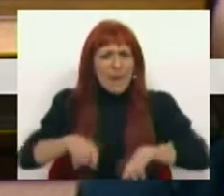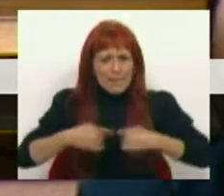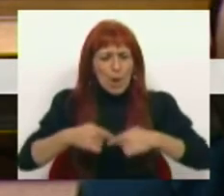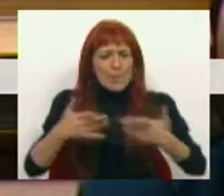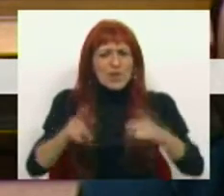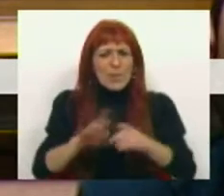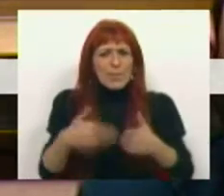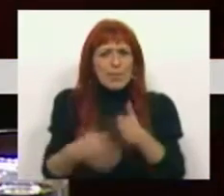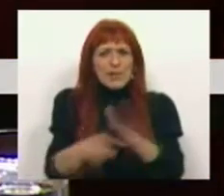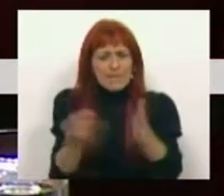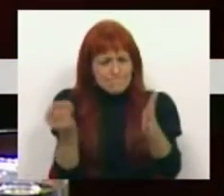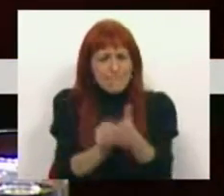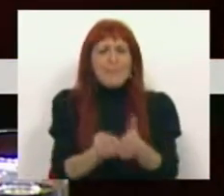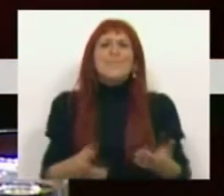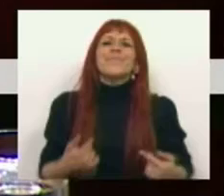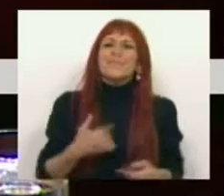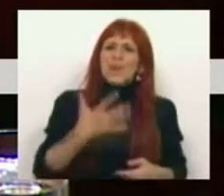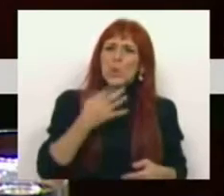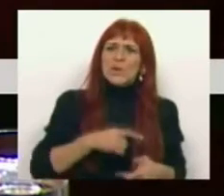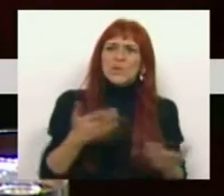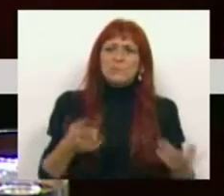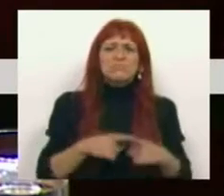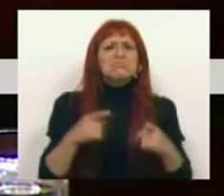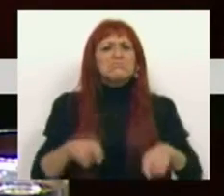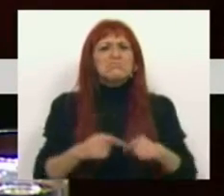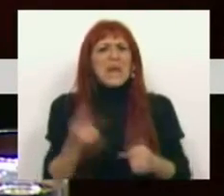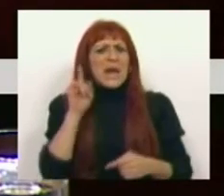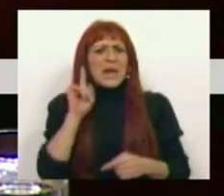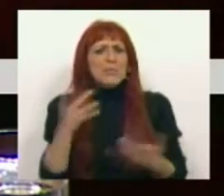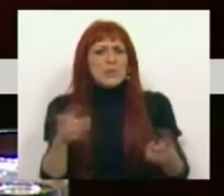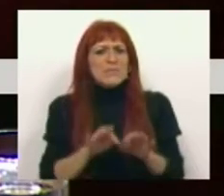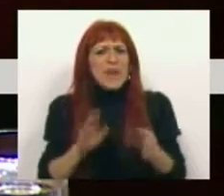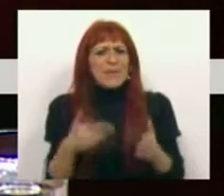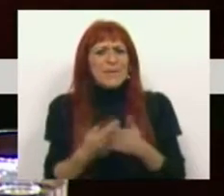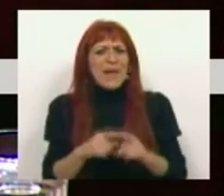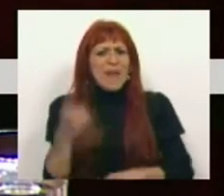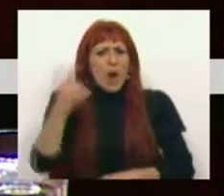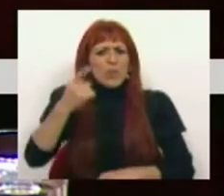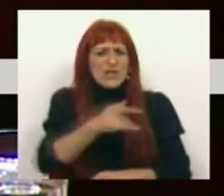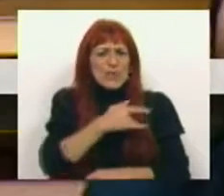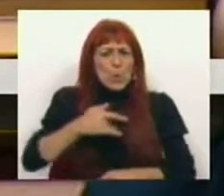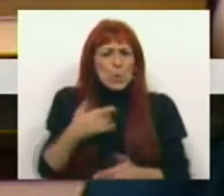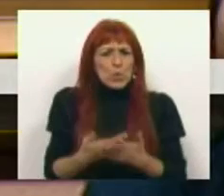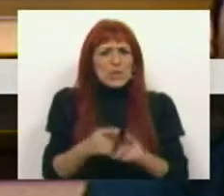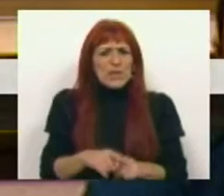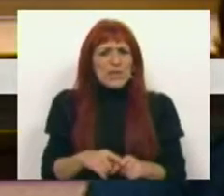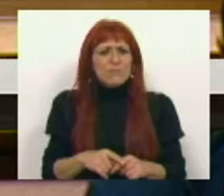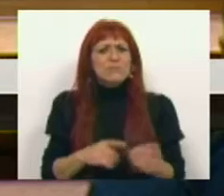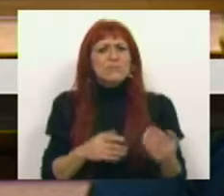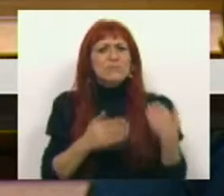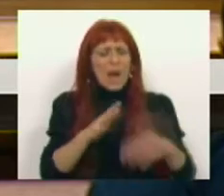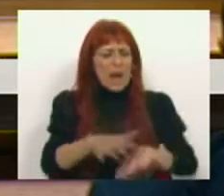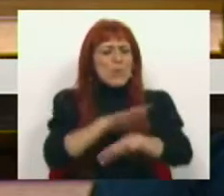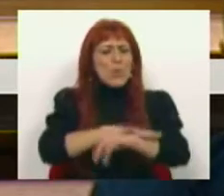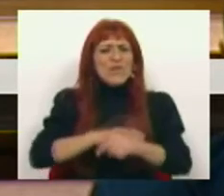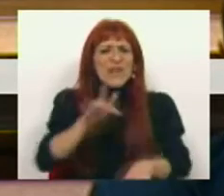própria proposta de lei. Creio que seria ainda importante atribuir às autoridades de saúde a provedoria de saúde